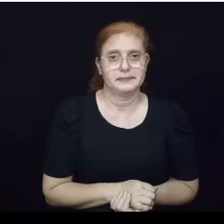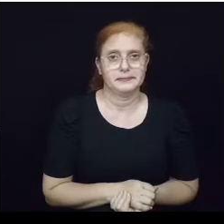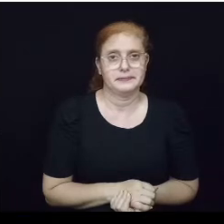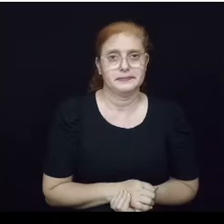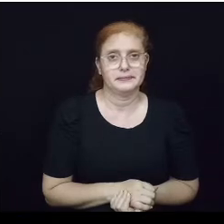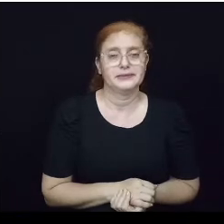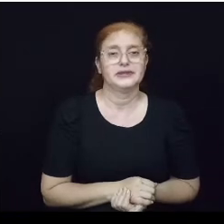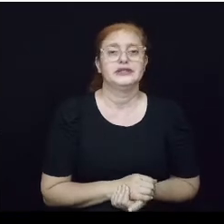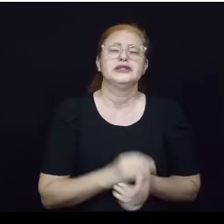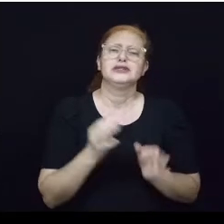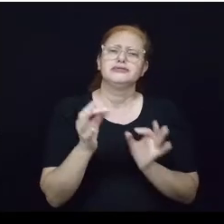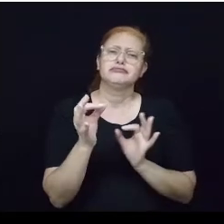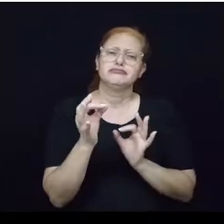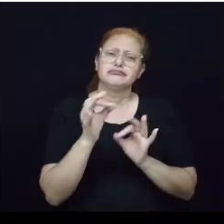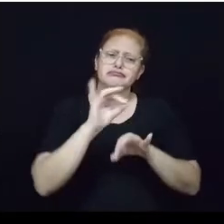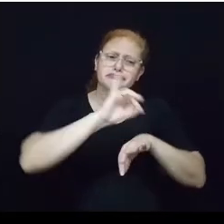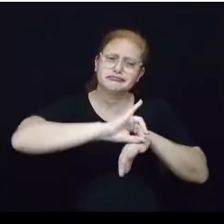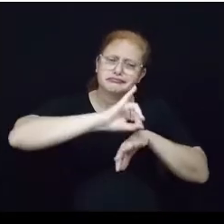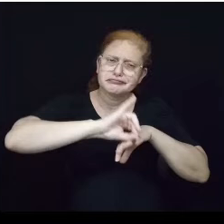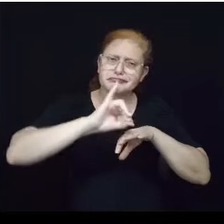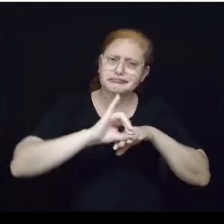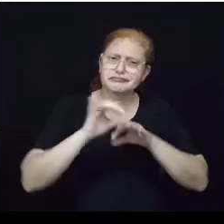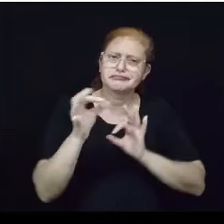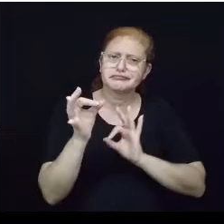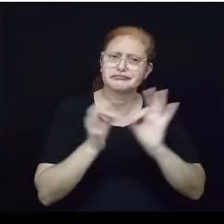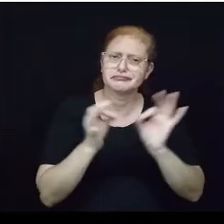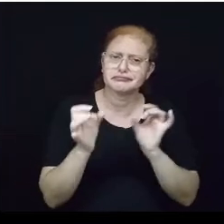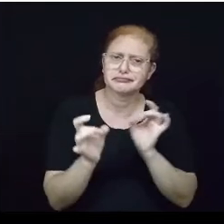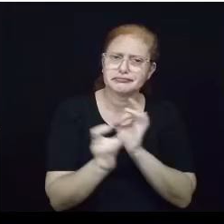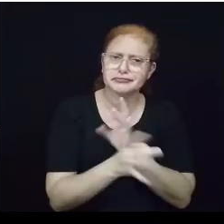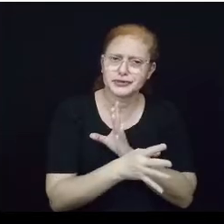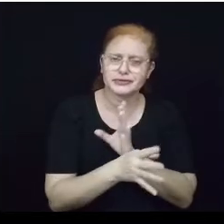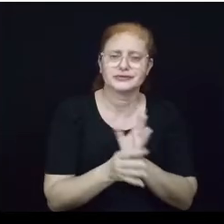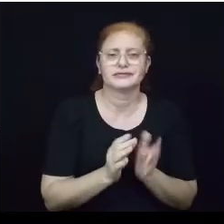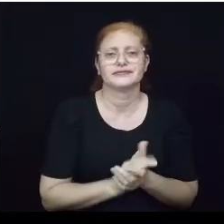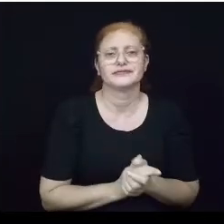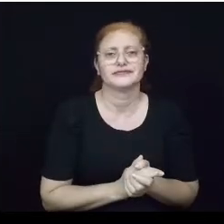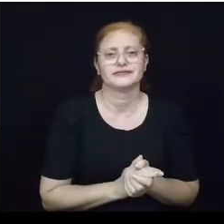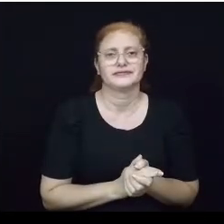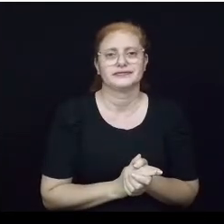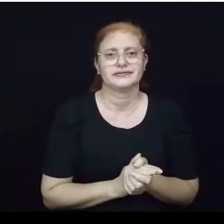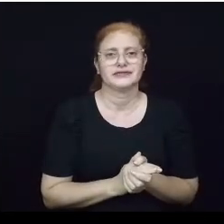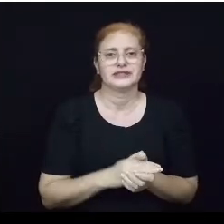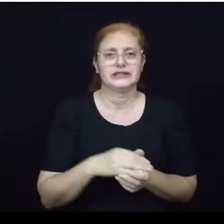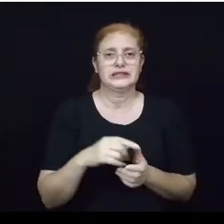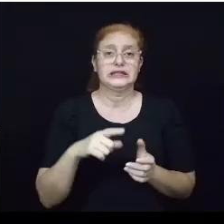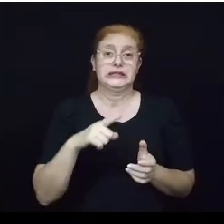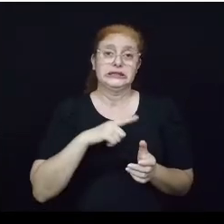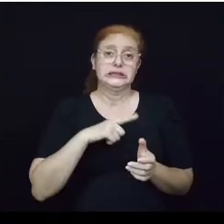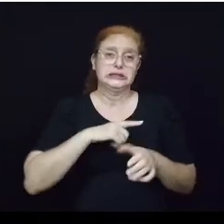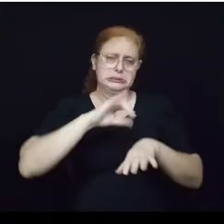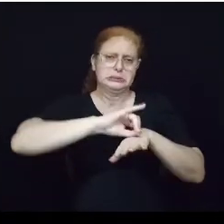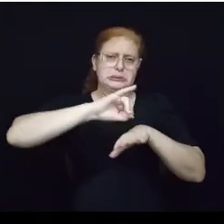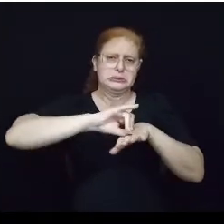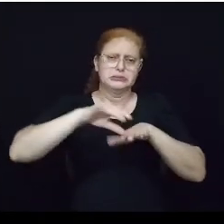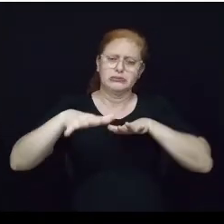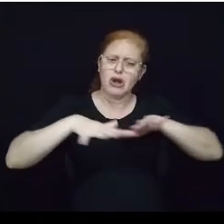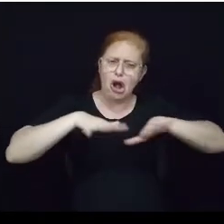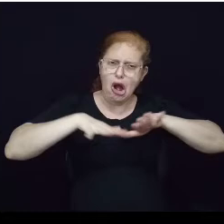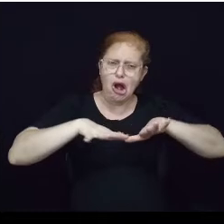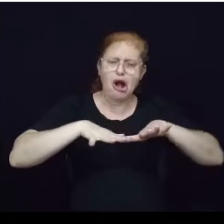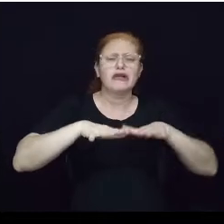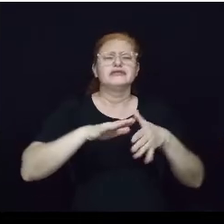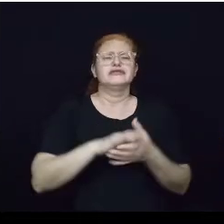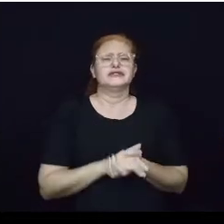E a obra montada. Essa obra pode girar sobre vários Elas eixos. tem as peças são móveis, tem